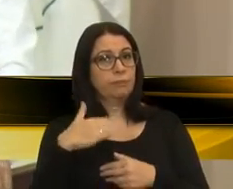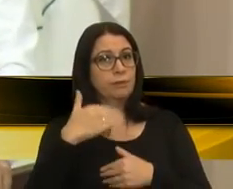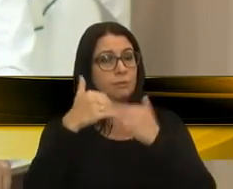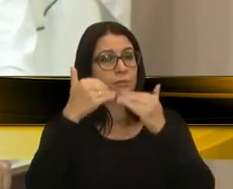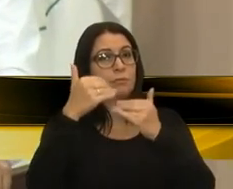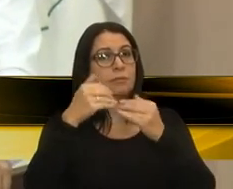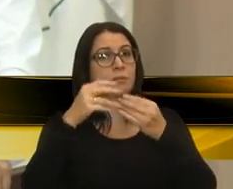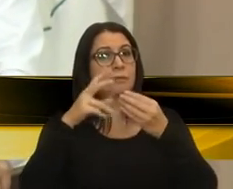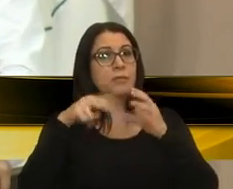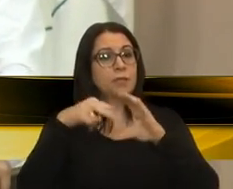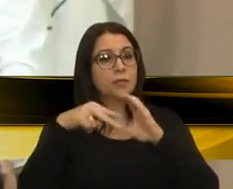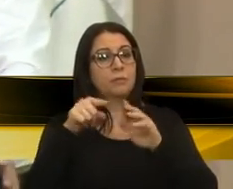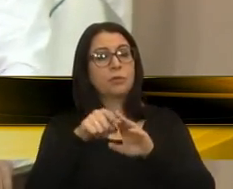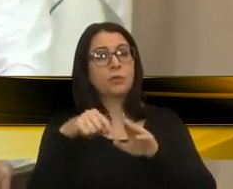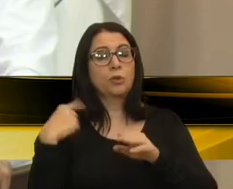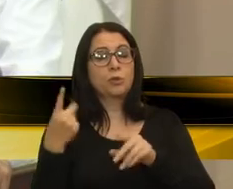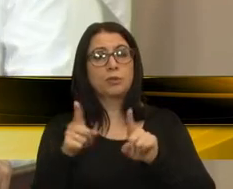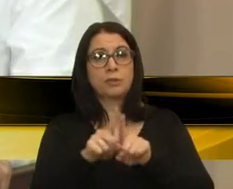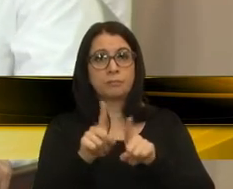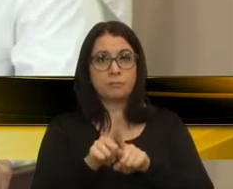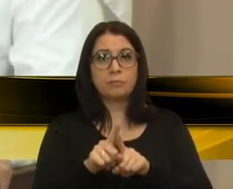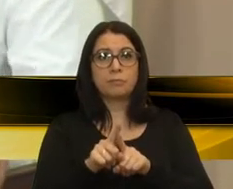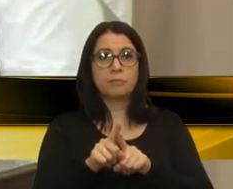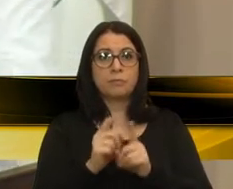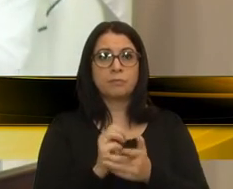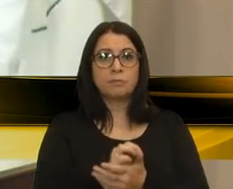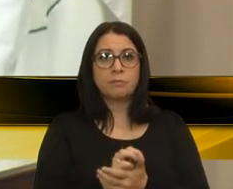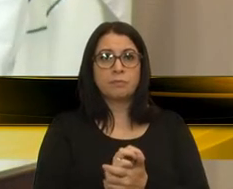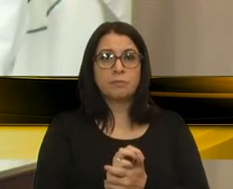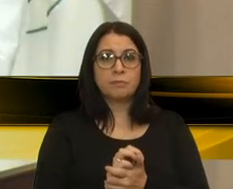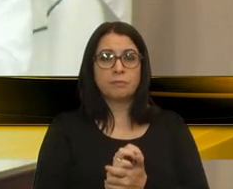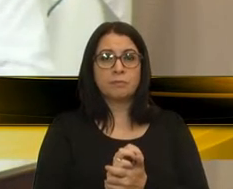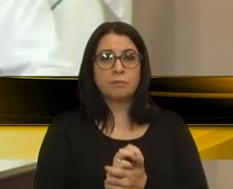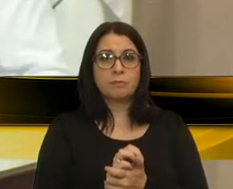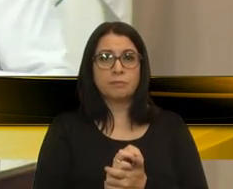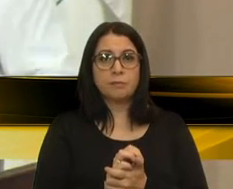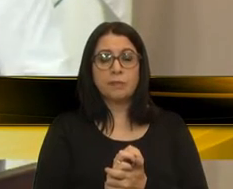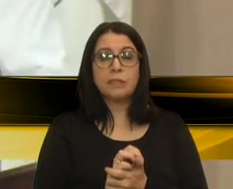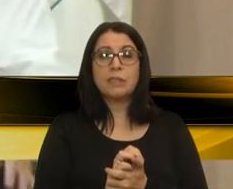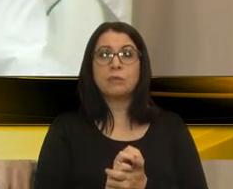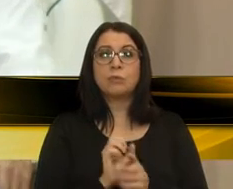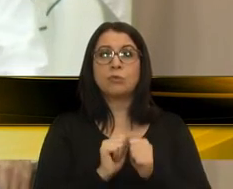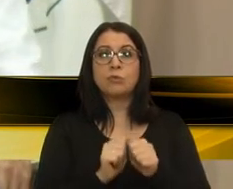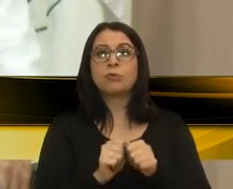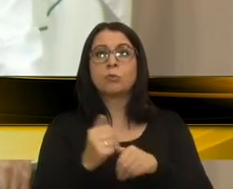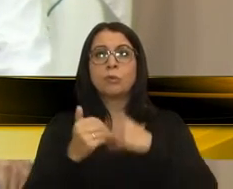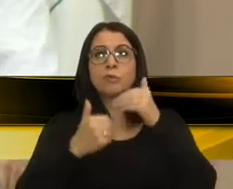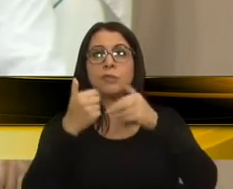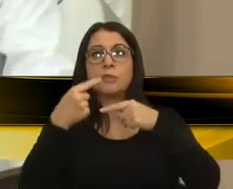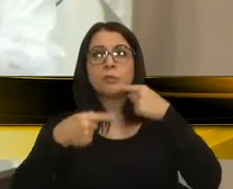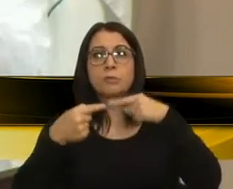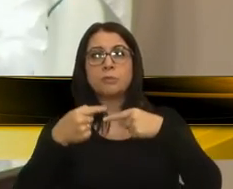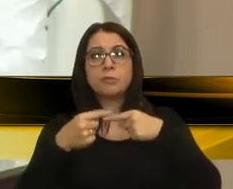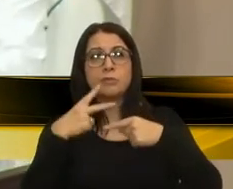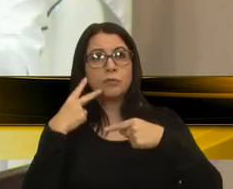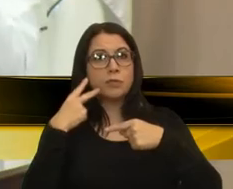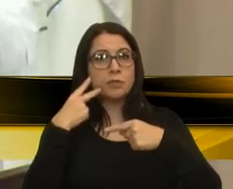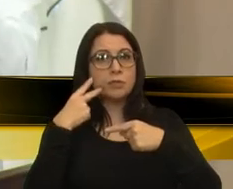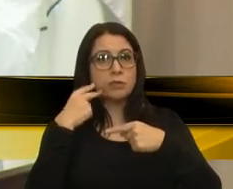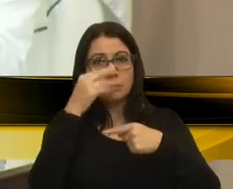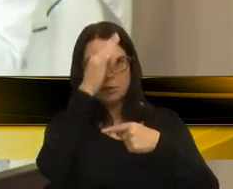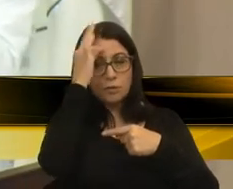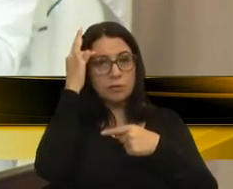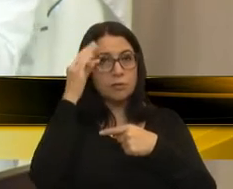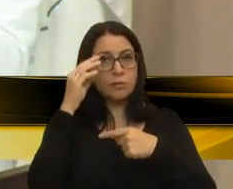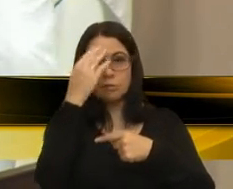na Câmara, obviamente nós aqui também vamos estar concomitantemente avançando nesse debate. Então, vereador Toigo,